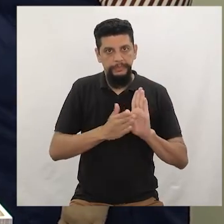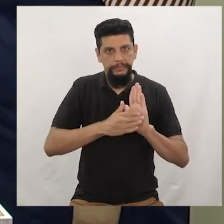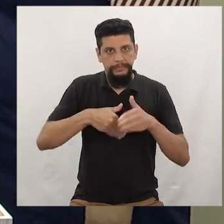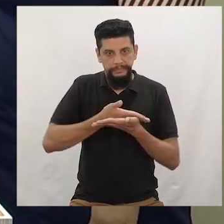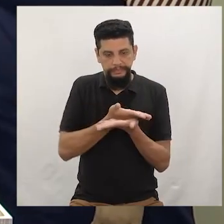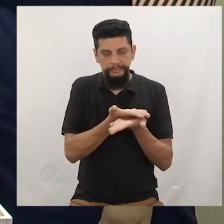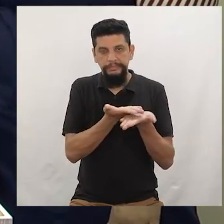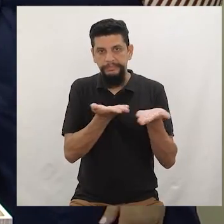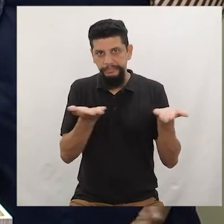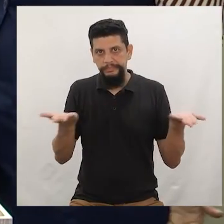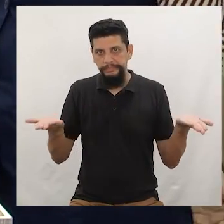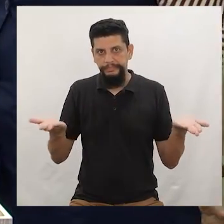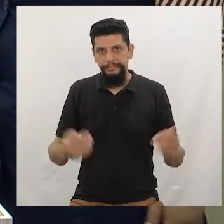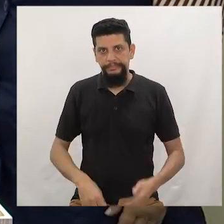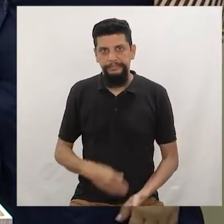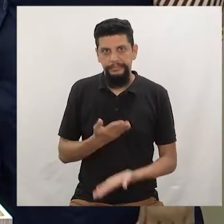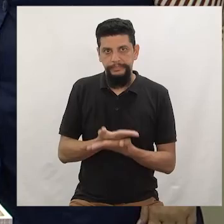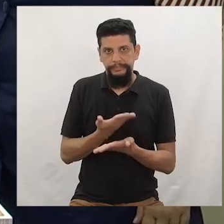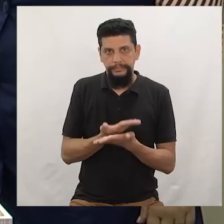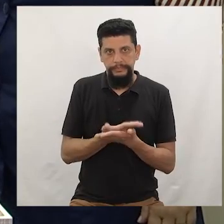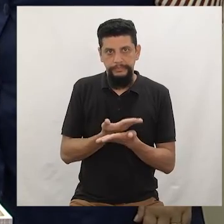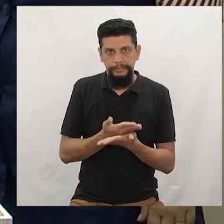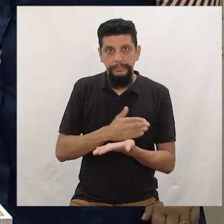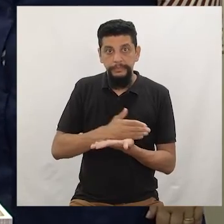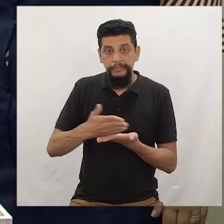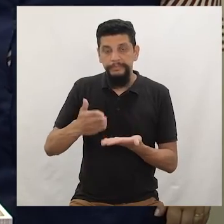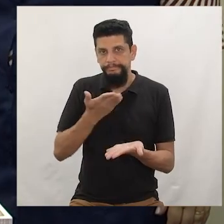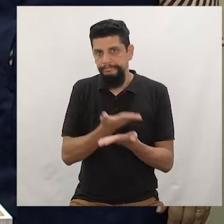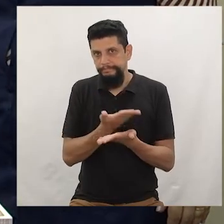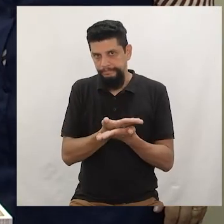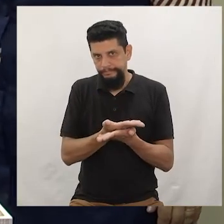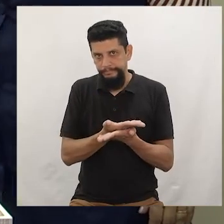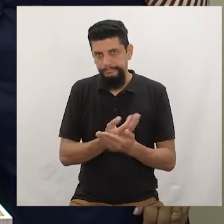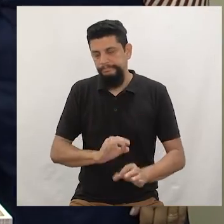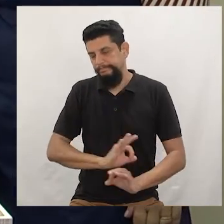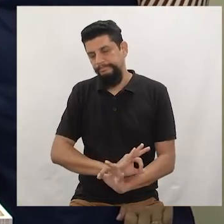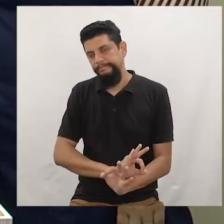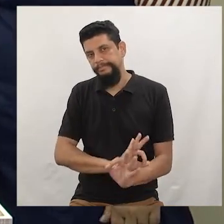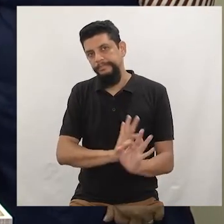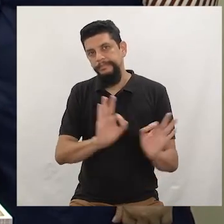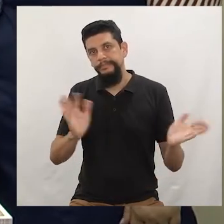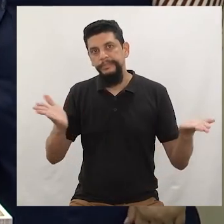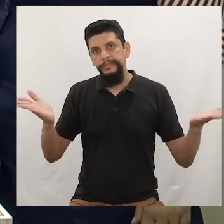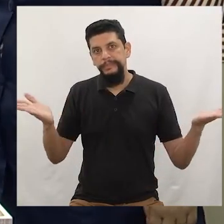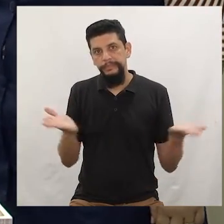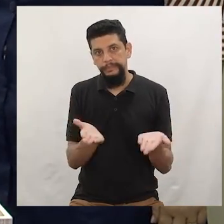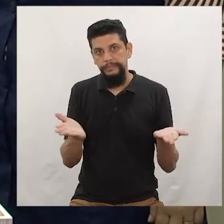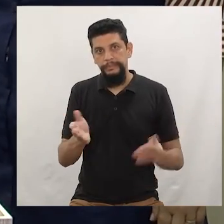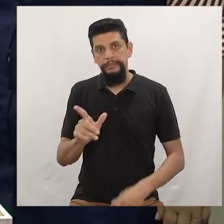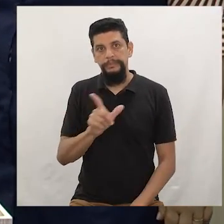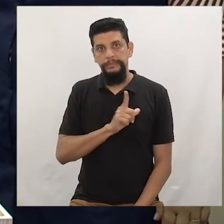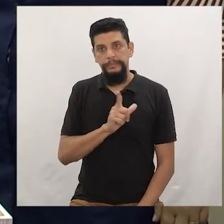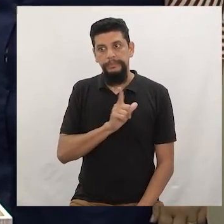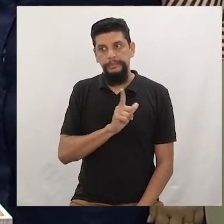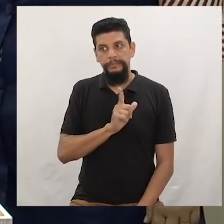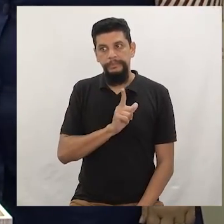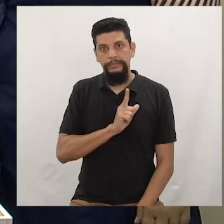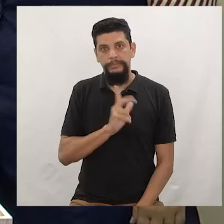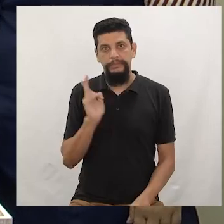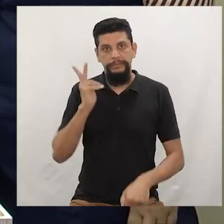gente que propomos na aula, no começo da aula. Muito bem. Muito bem. E agora nós